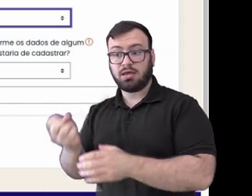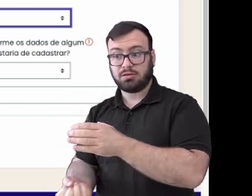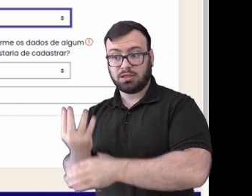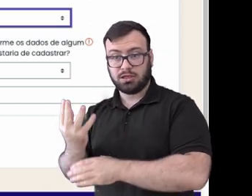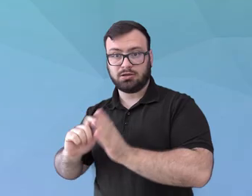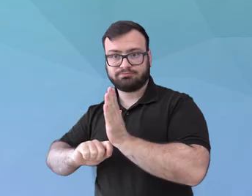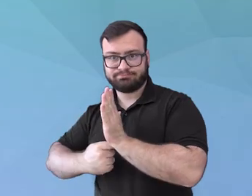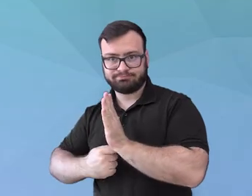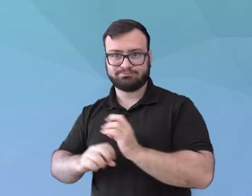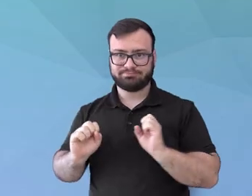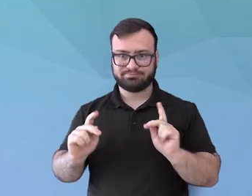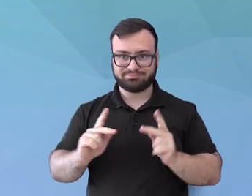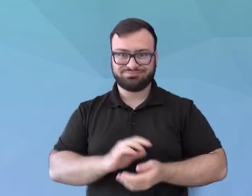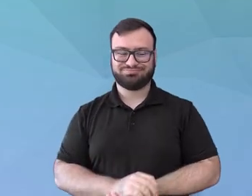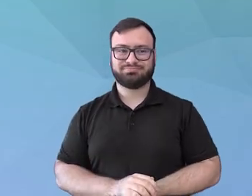minha conta